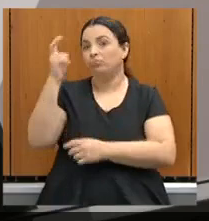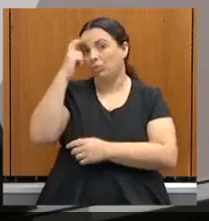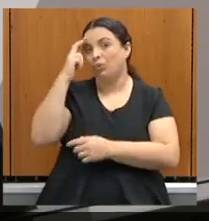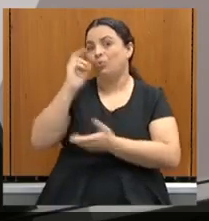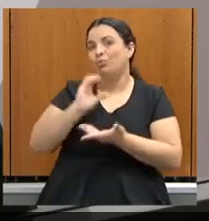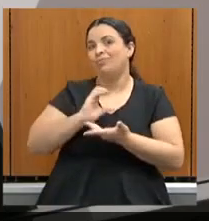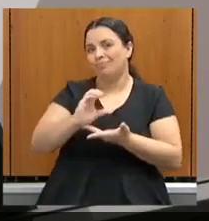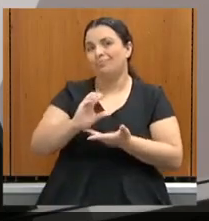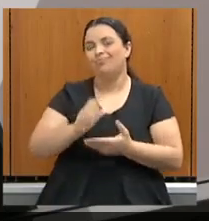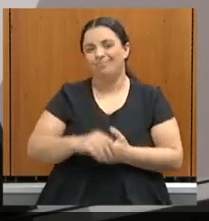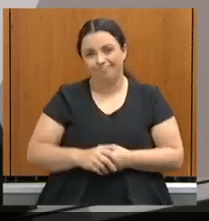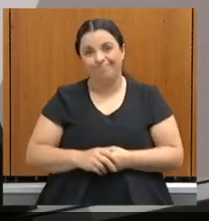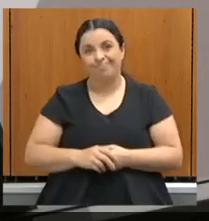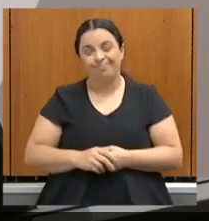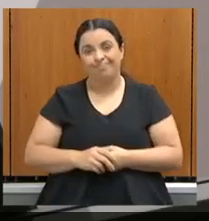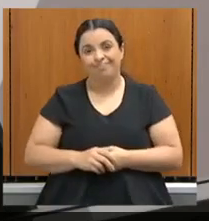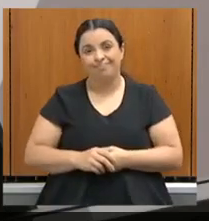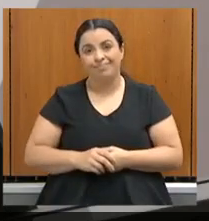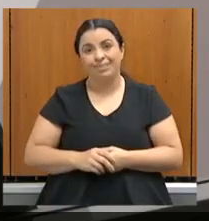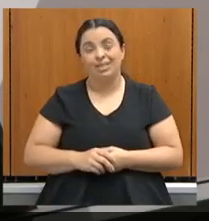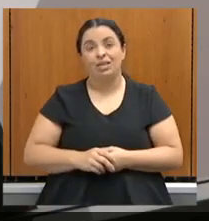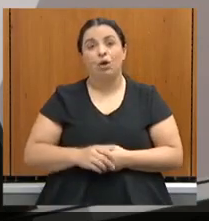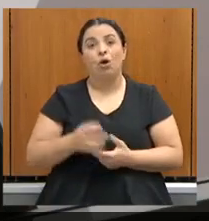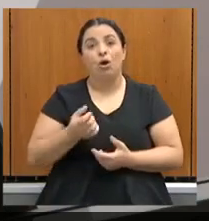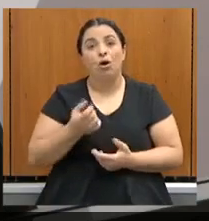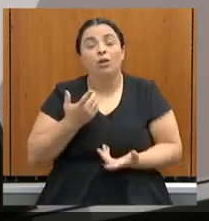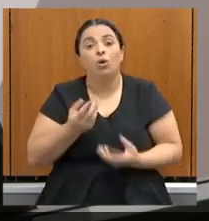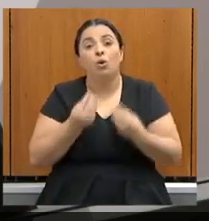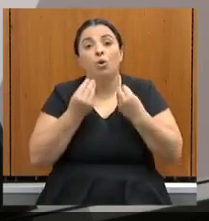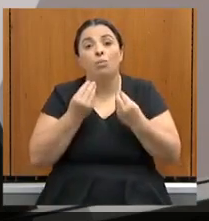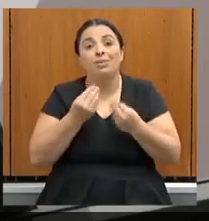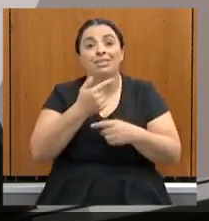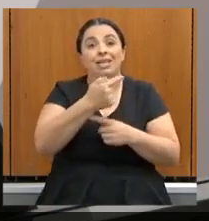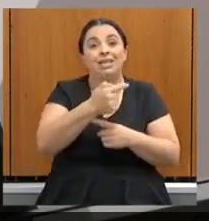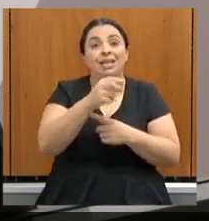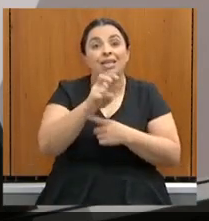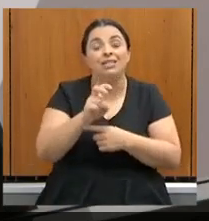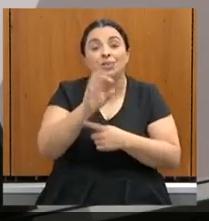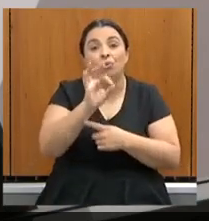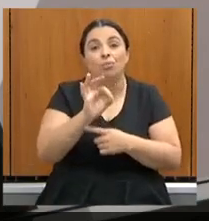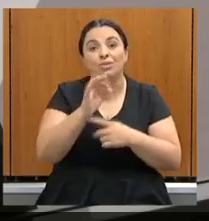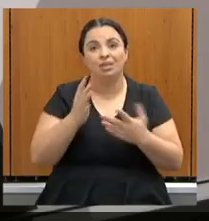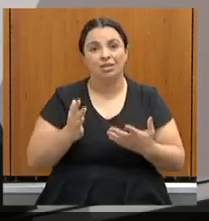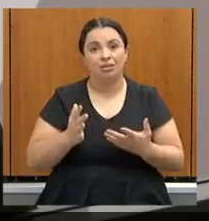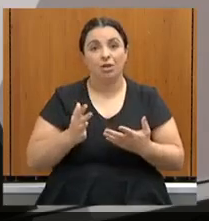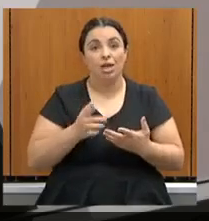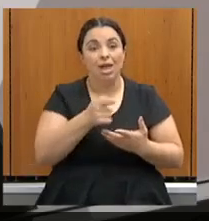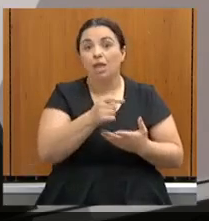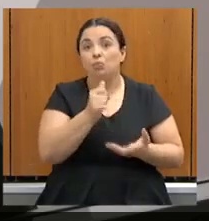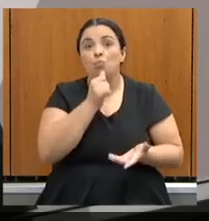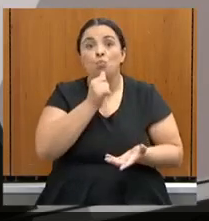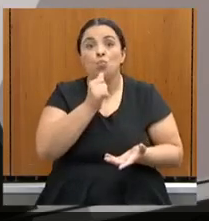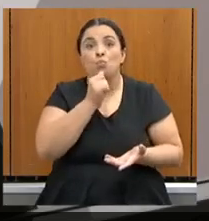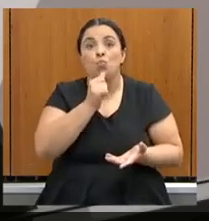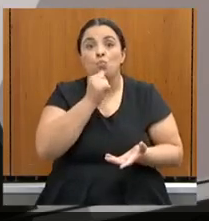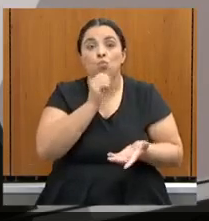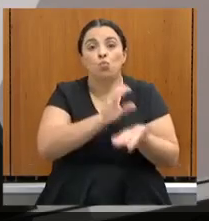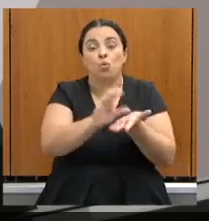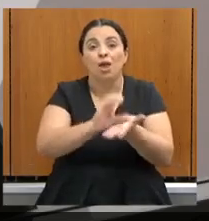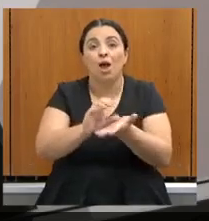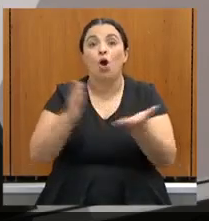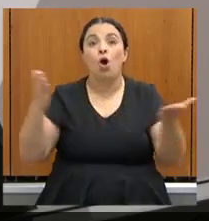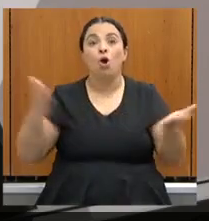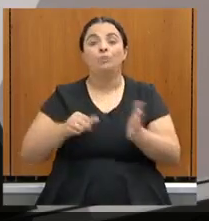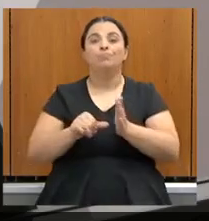Olha, que absurdo, 75% dos municípios mineiros nunca tinham recebido recursos da cultura. Foi a primeira